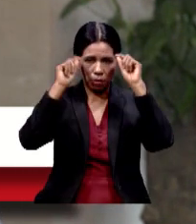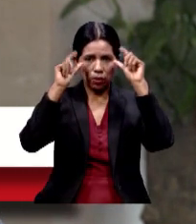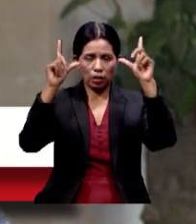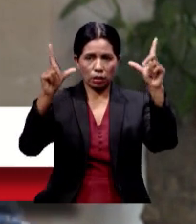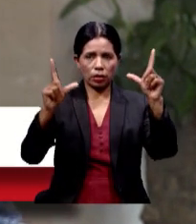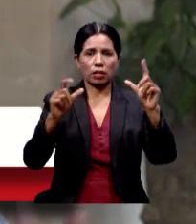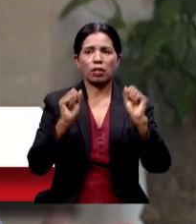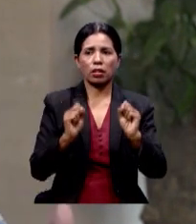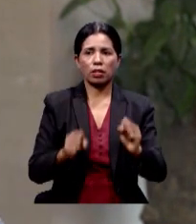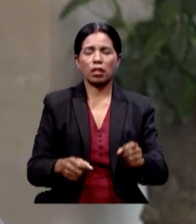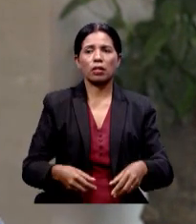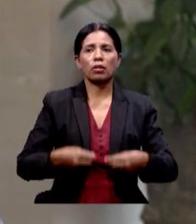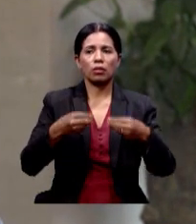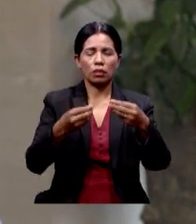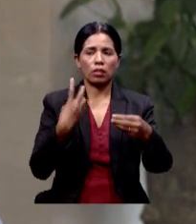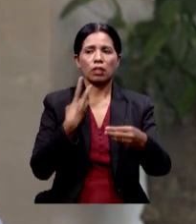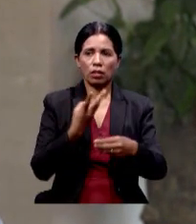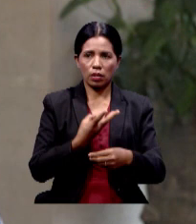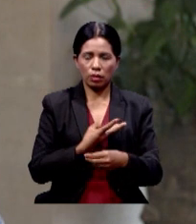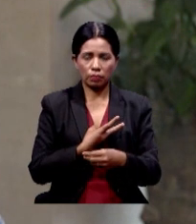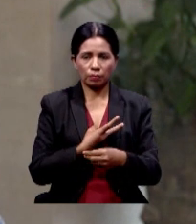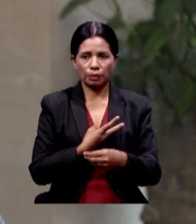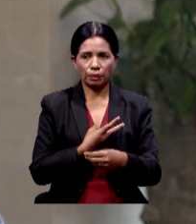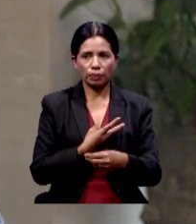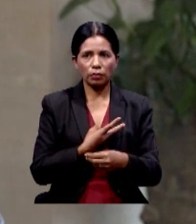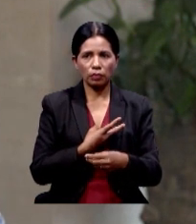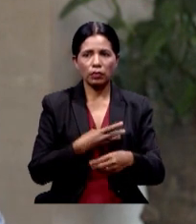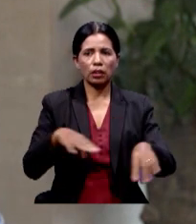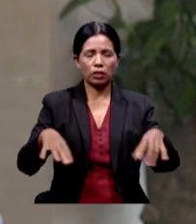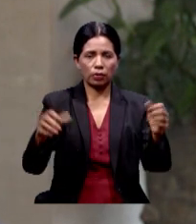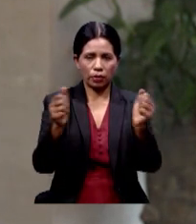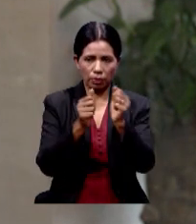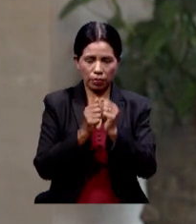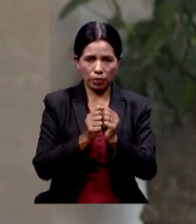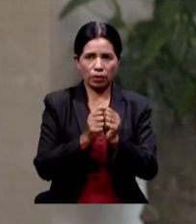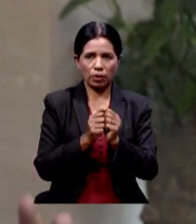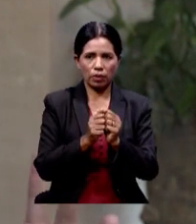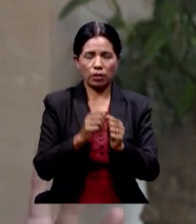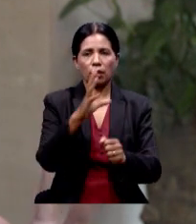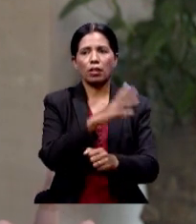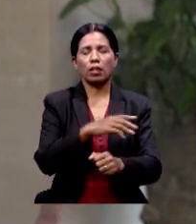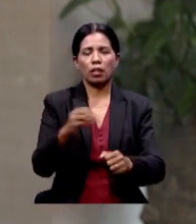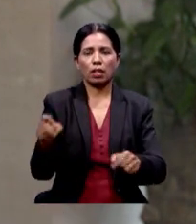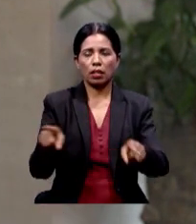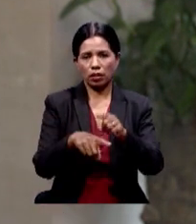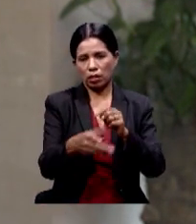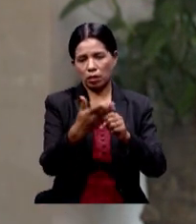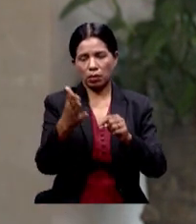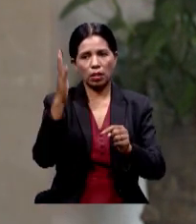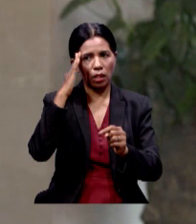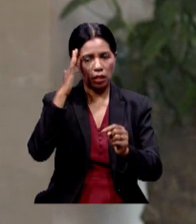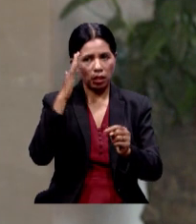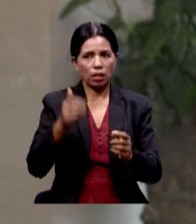a tu reforça lutan e também a cooperação bilateral na mocha, nesta boa será. Atene e